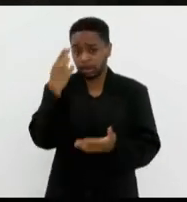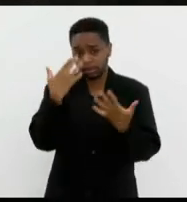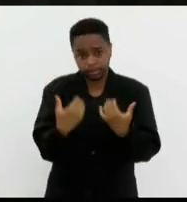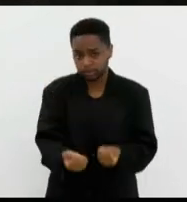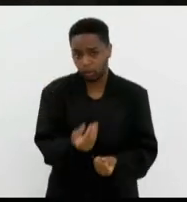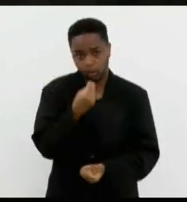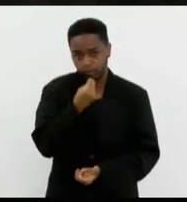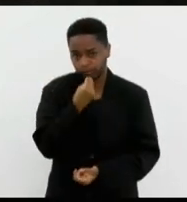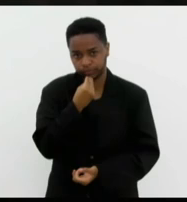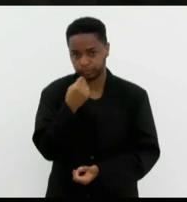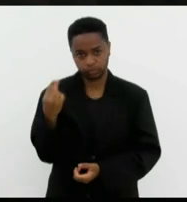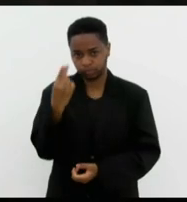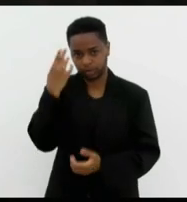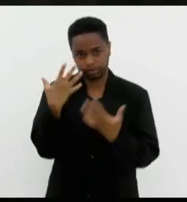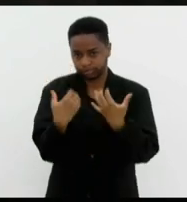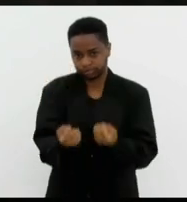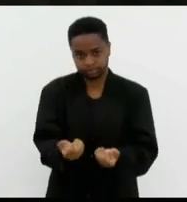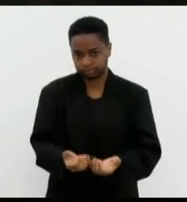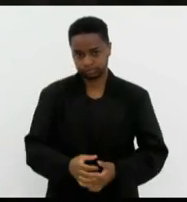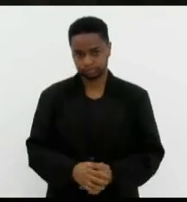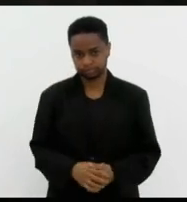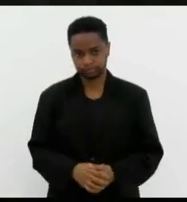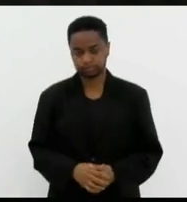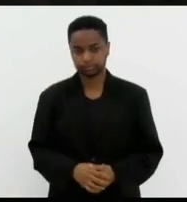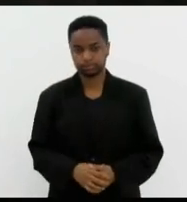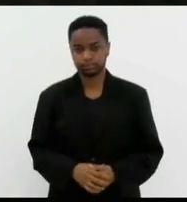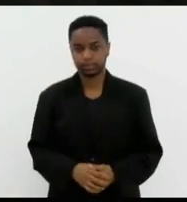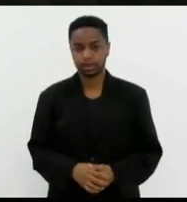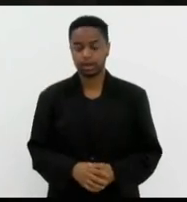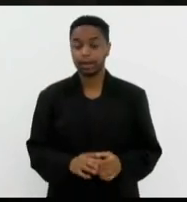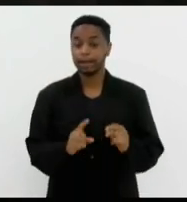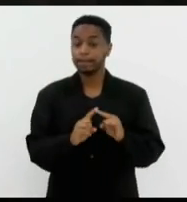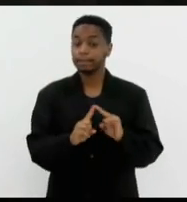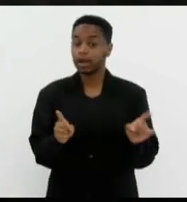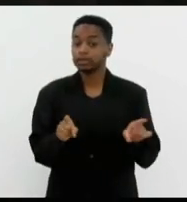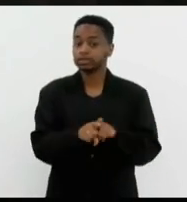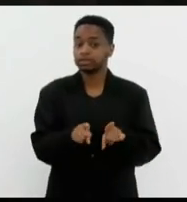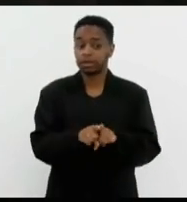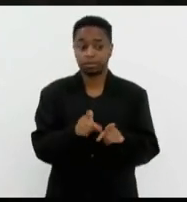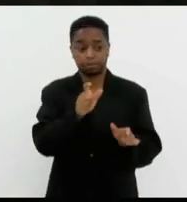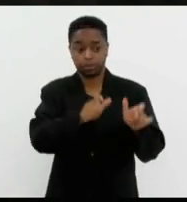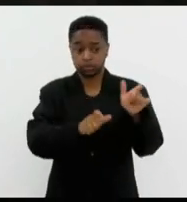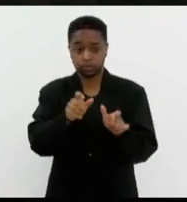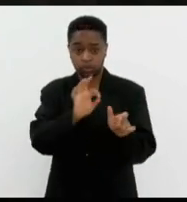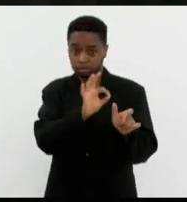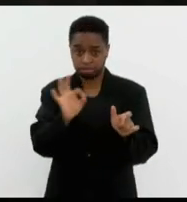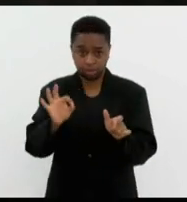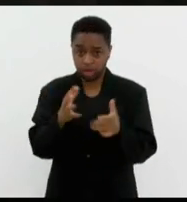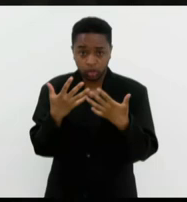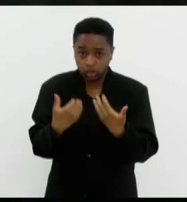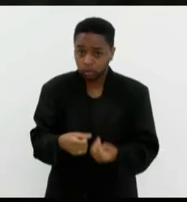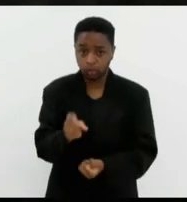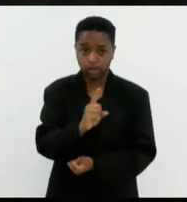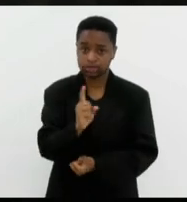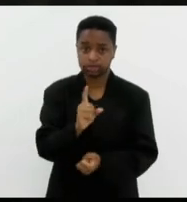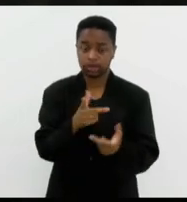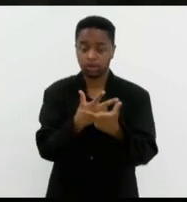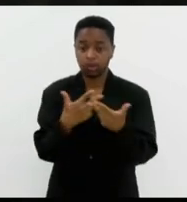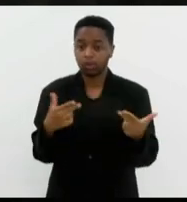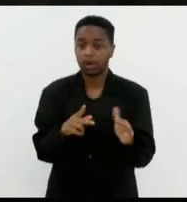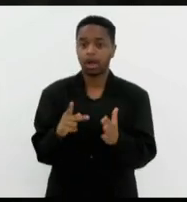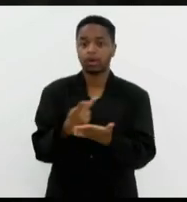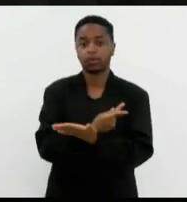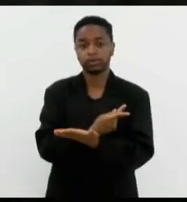Inaceitável, inaceitável. Mas também ninguém em sã consciência vai apoiar o que está